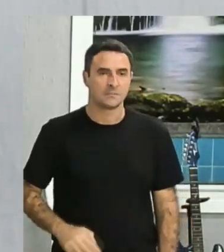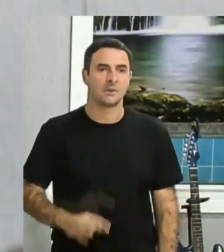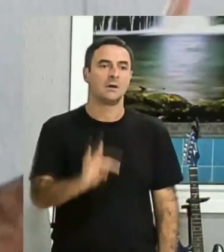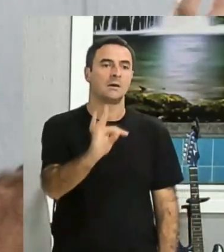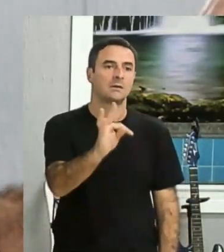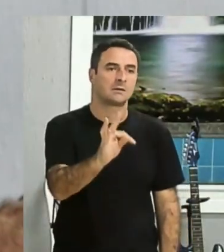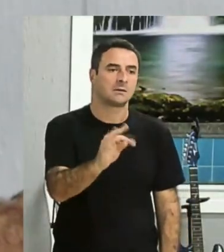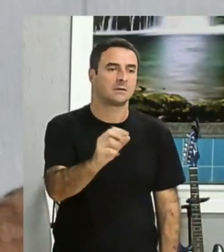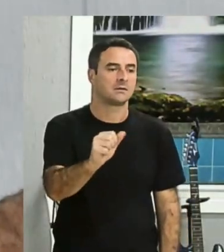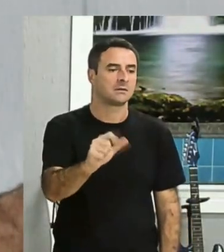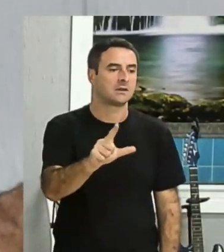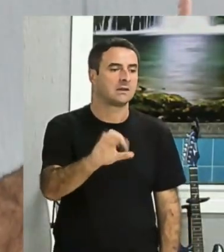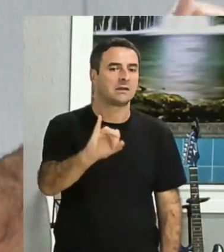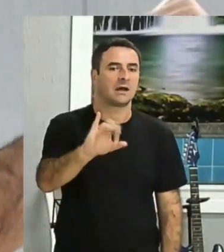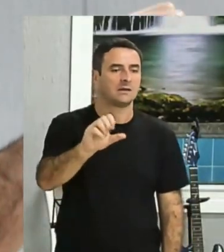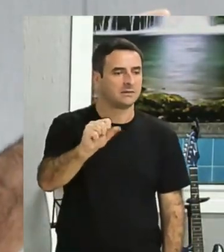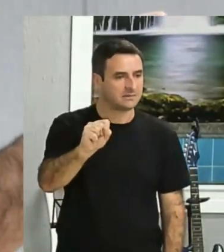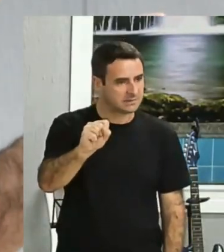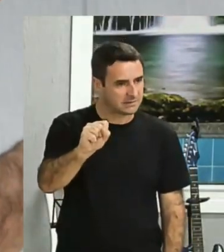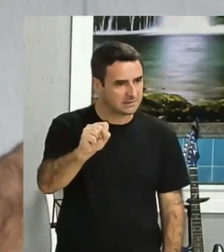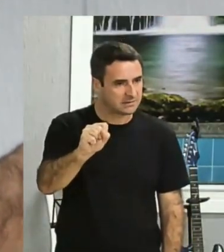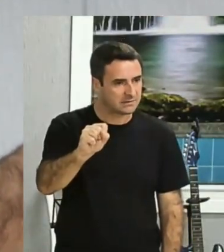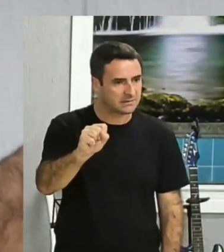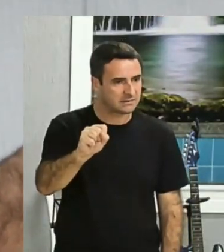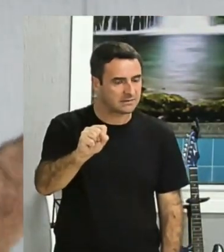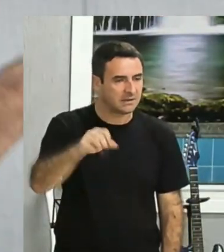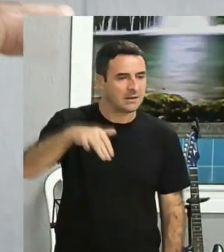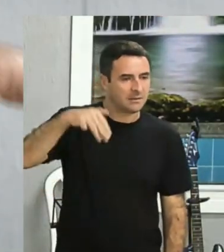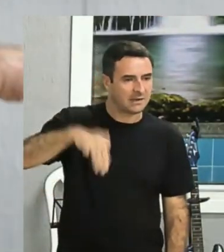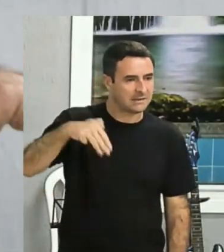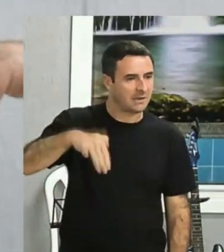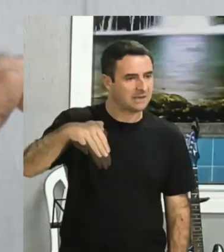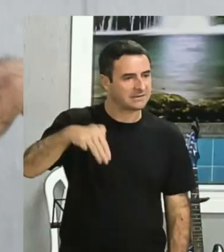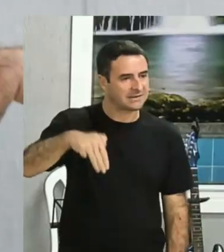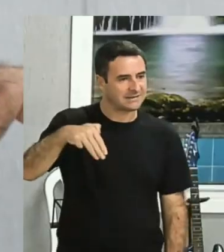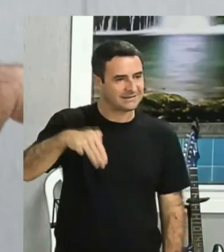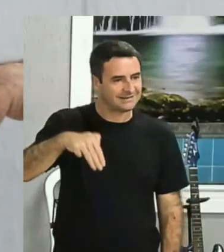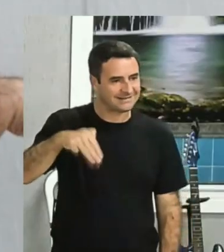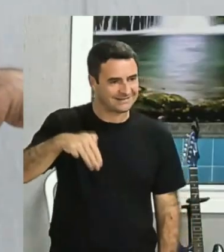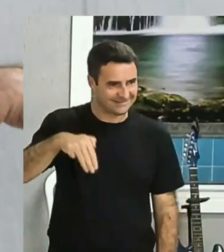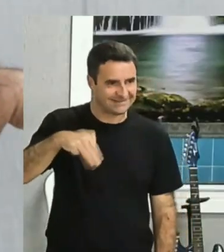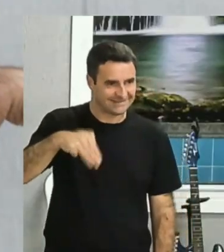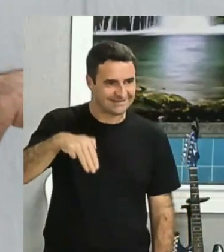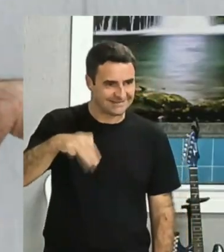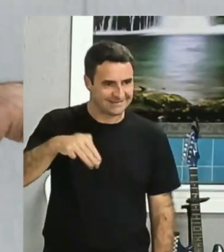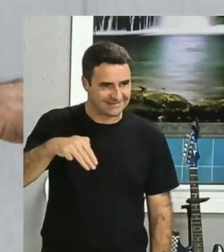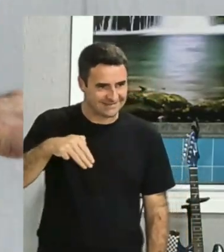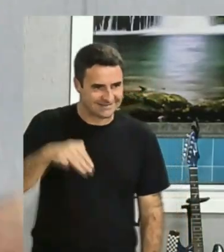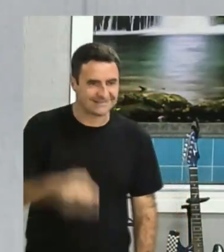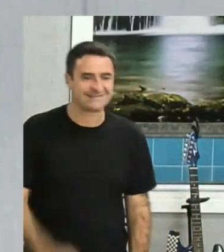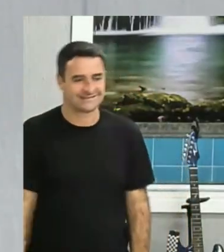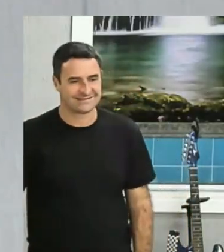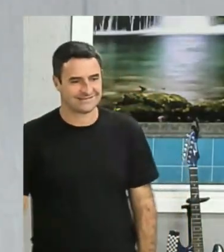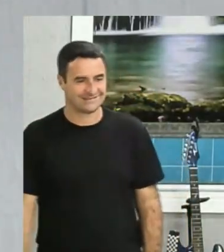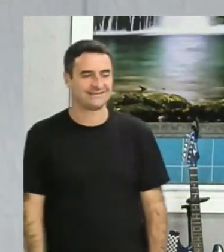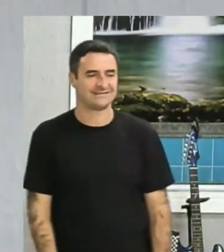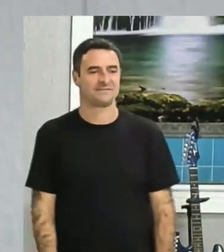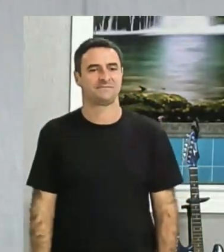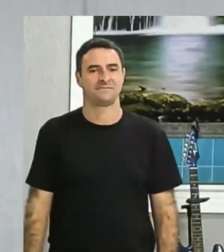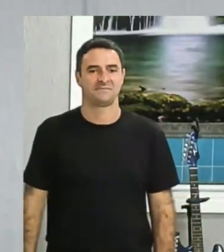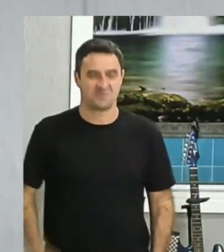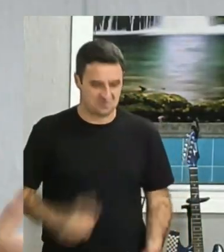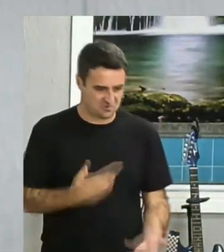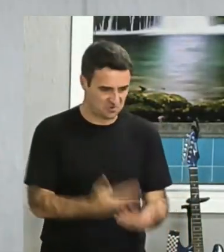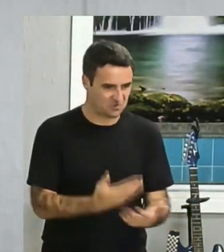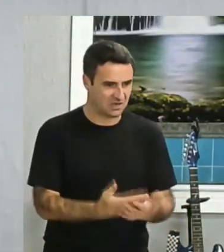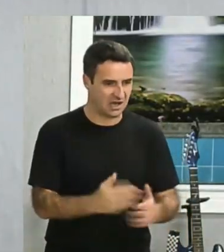Tales de... Quem ama matemática sabe o que eu estou falando, né? Teorema de Tales, tão bem